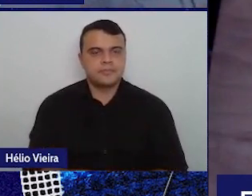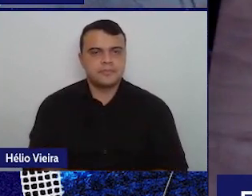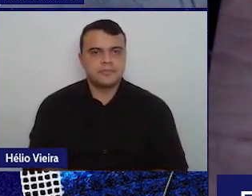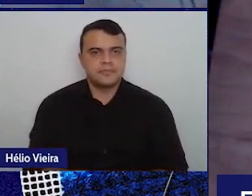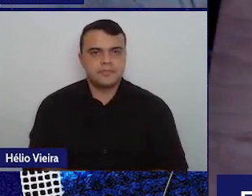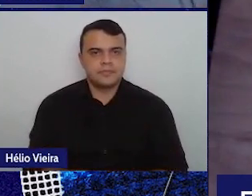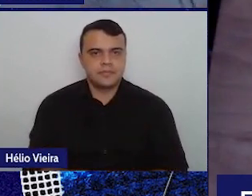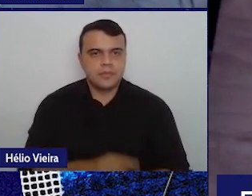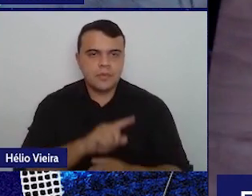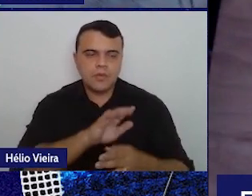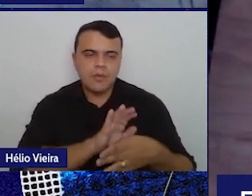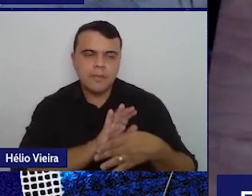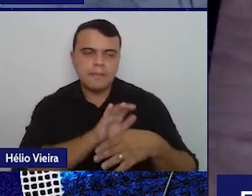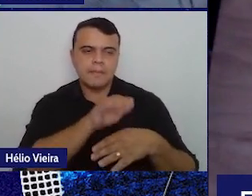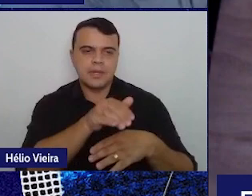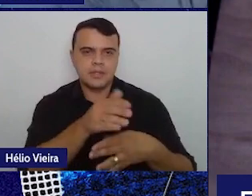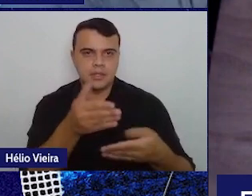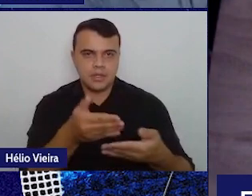Mais uma passada.